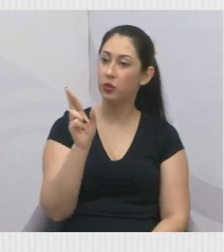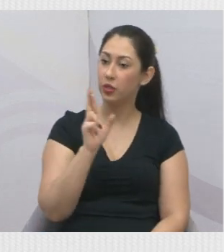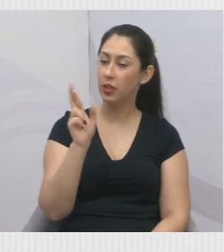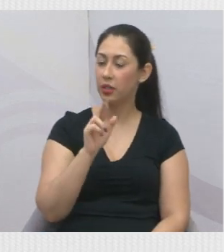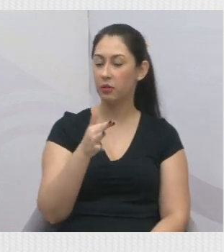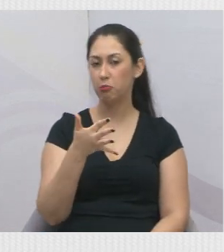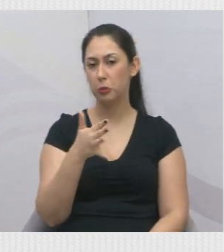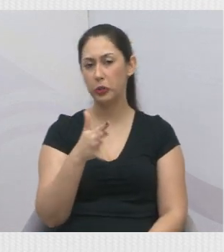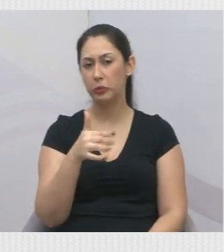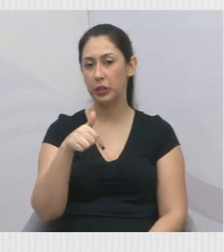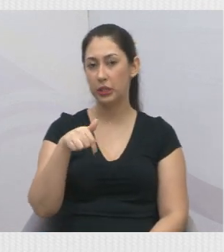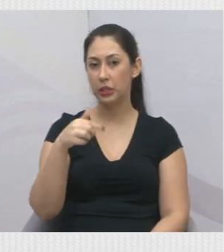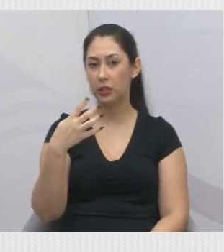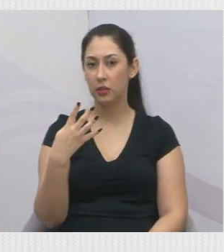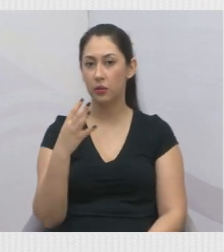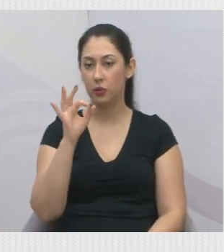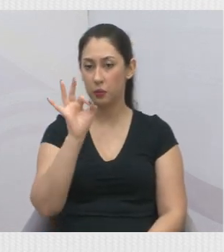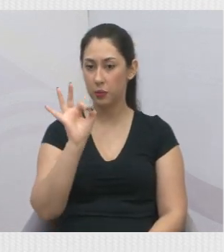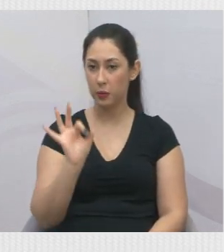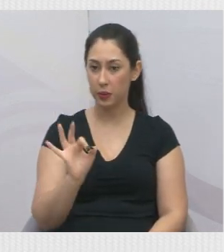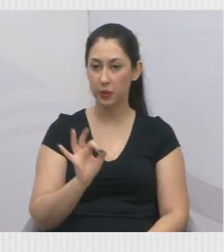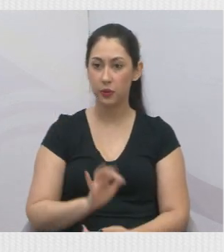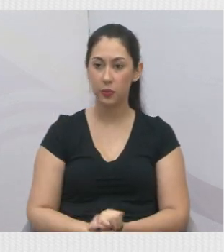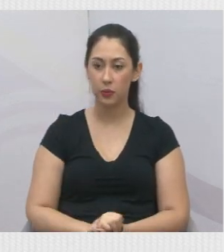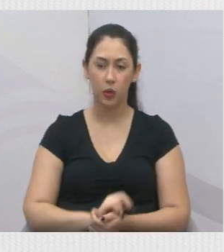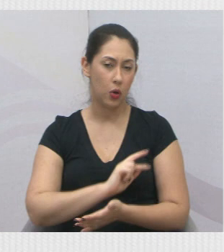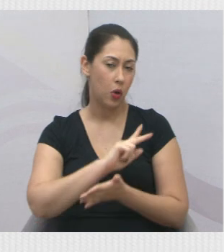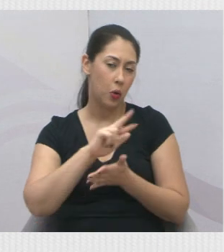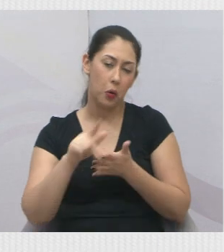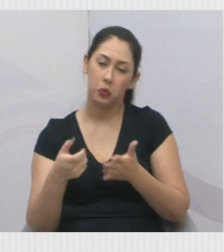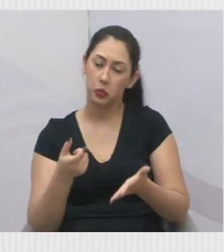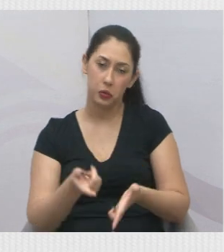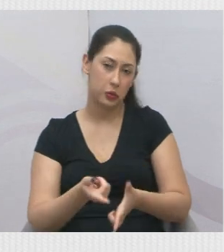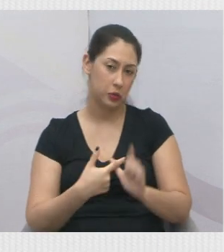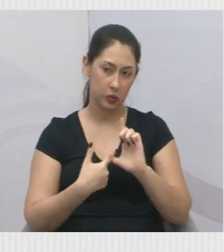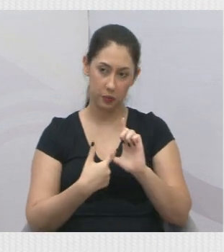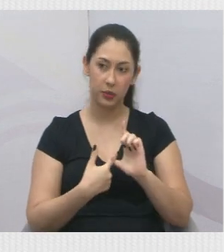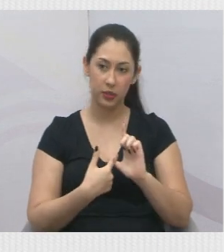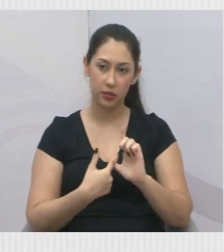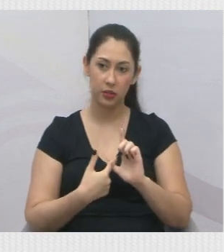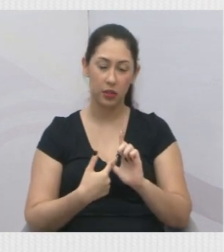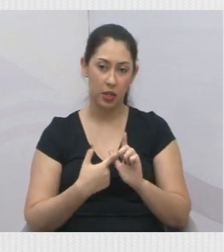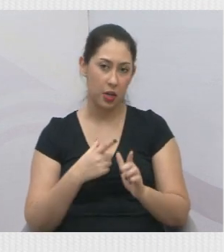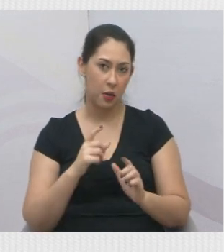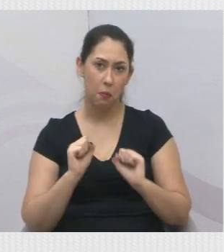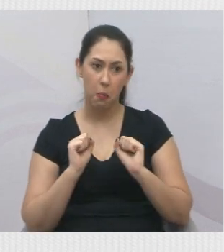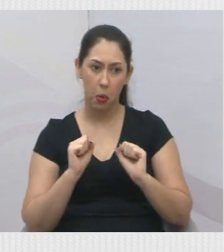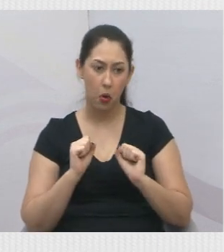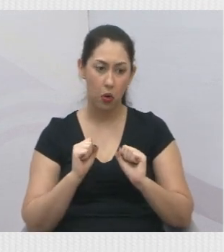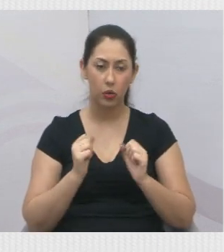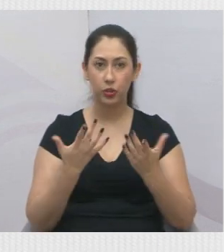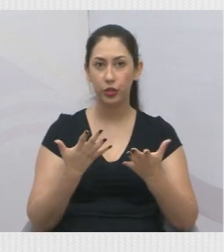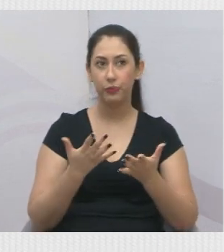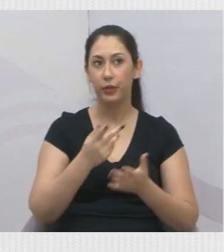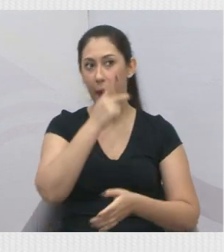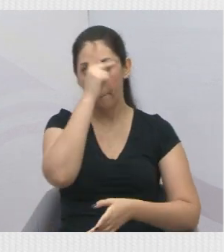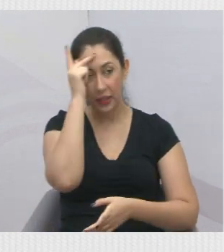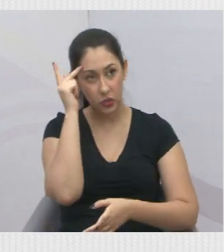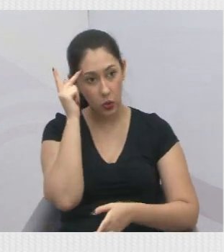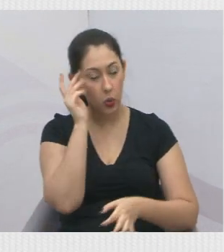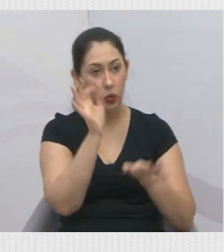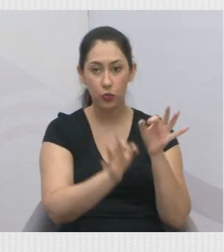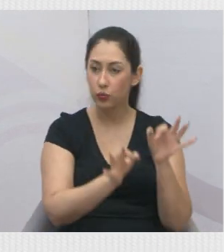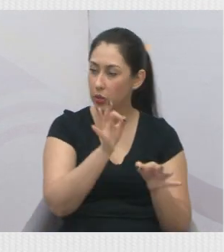atingindo 73%. Outras despesas correntes, que podem incluir serviço terceiro pessoa jurídica, pessoa